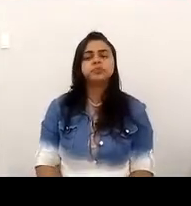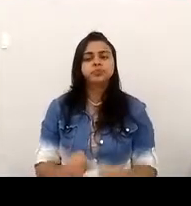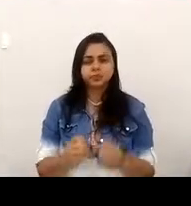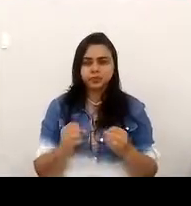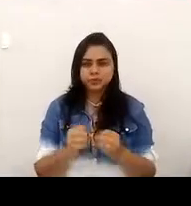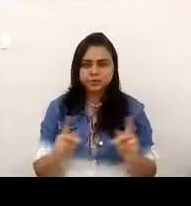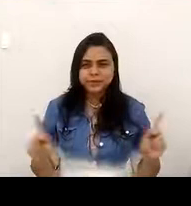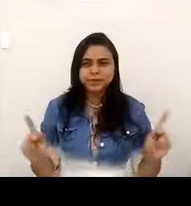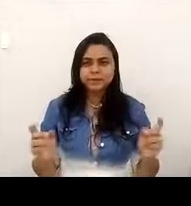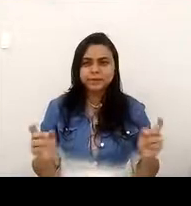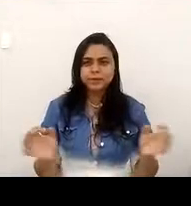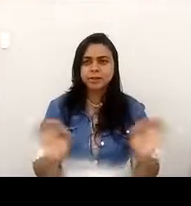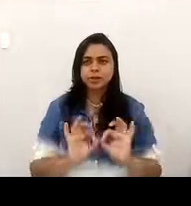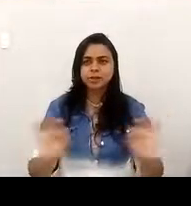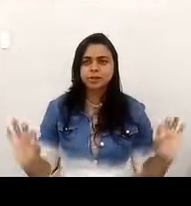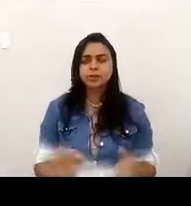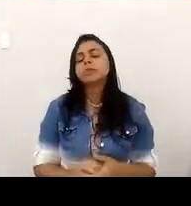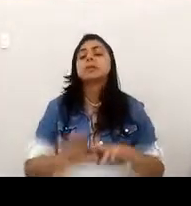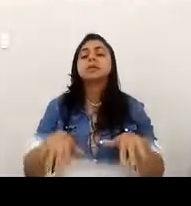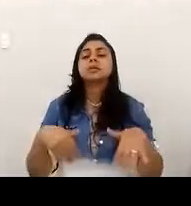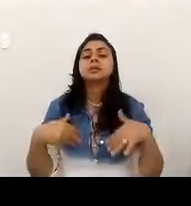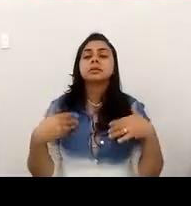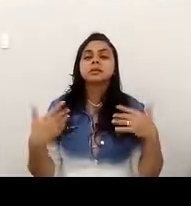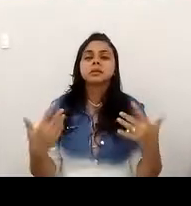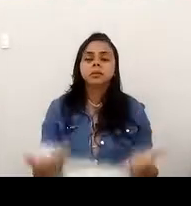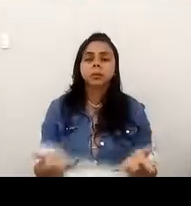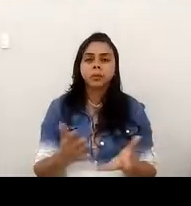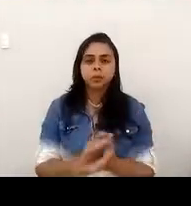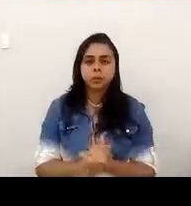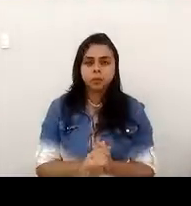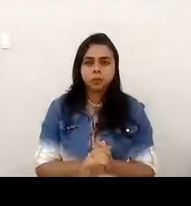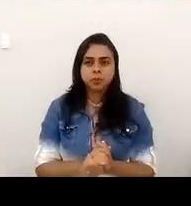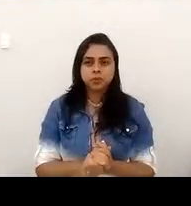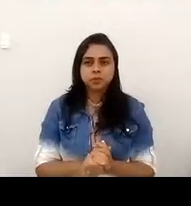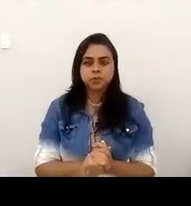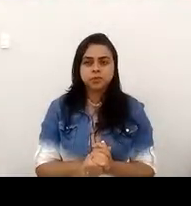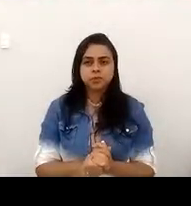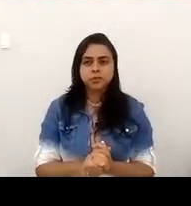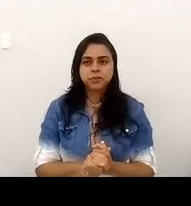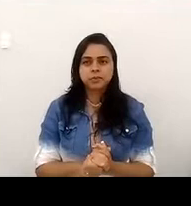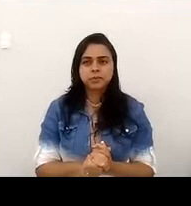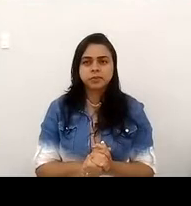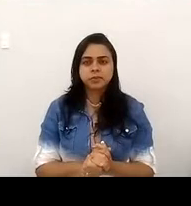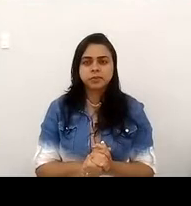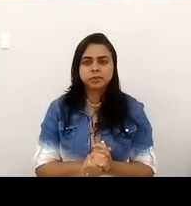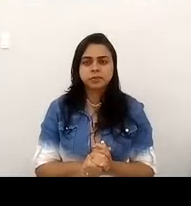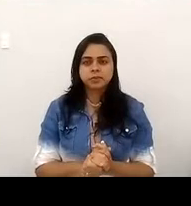Então, Poli, fica por sua conta aí, o que, que você achar melhor, se a gente... São 2h56,